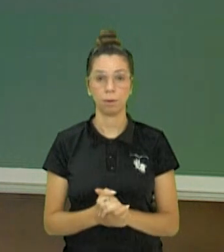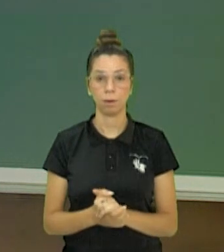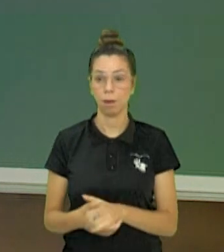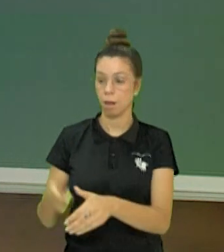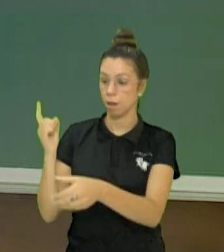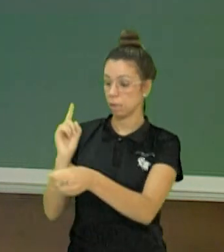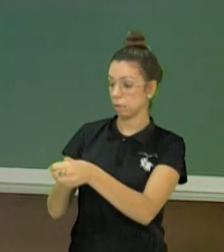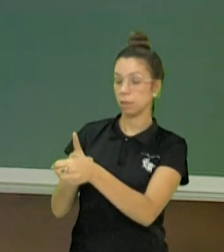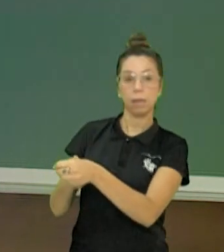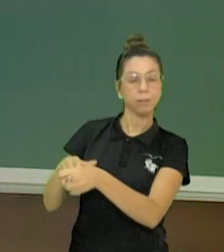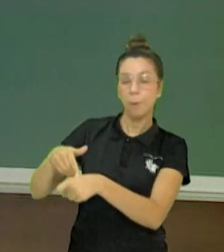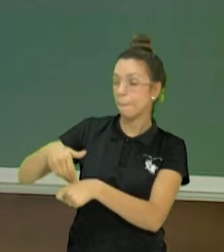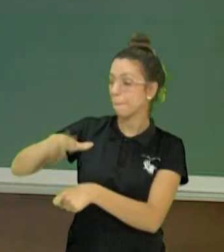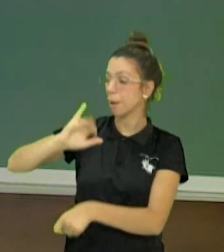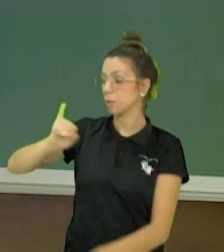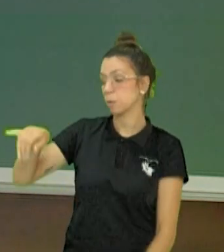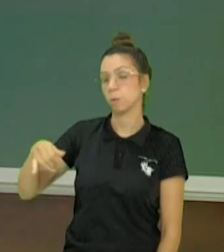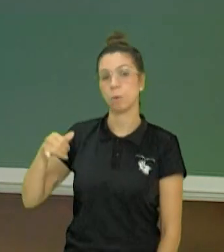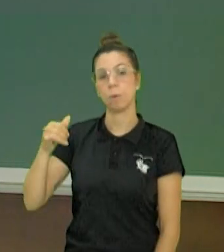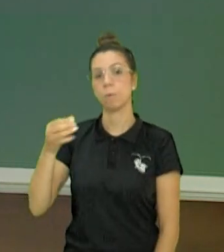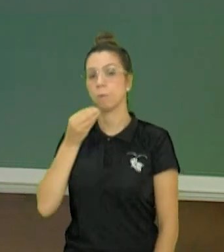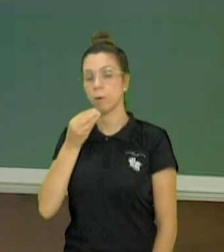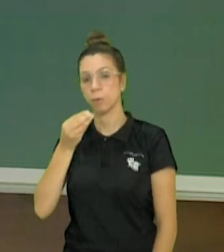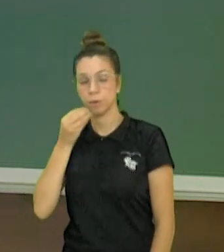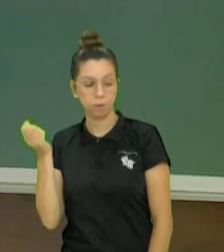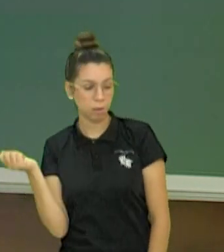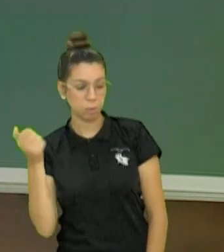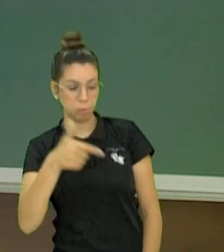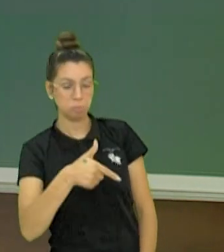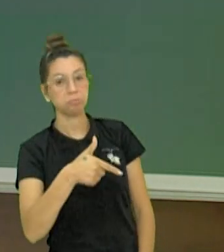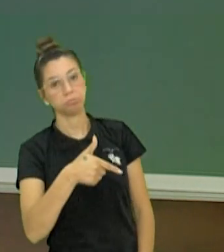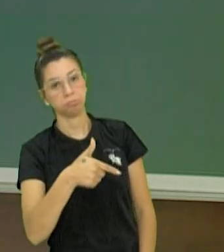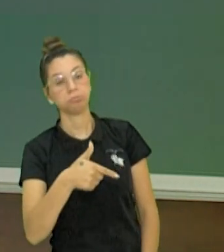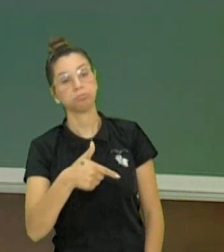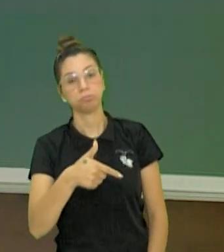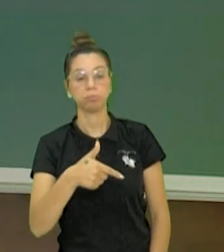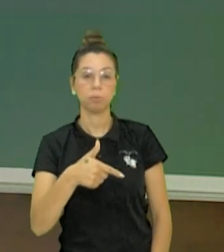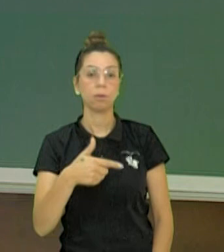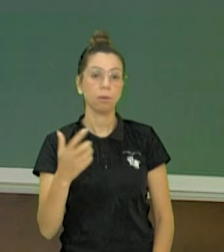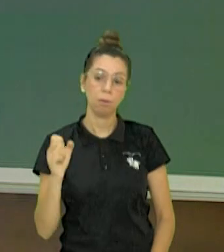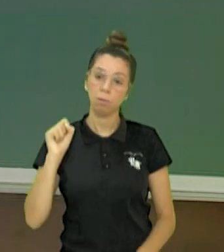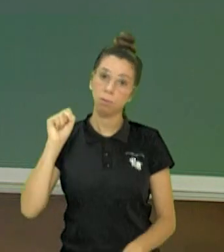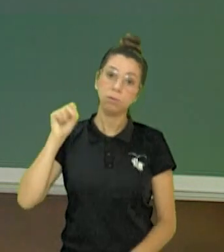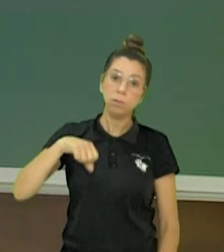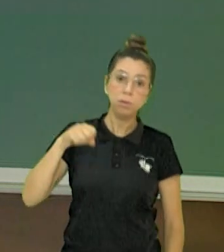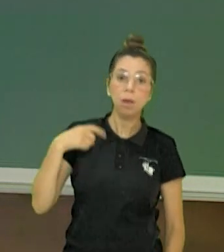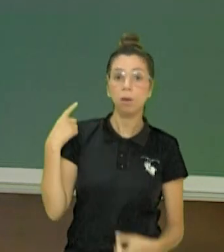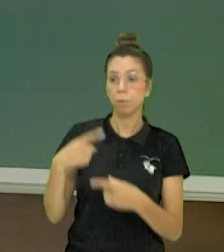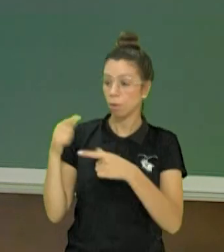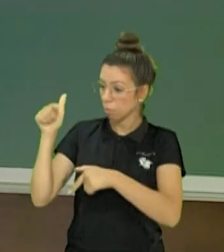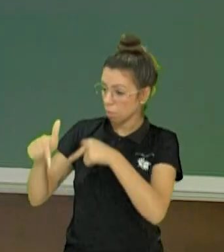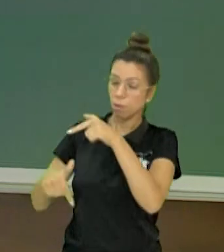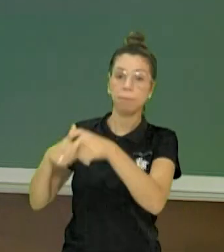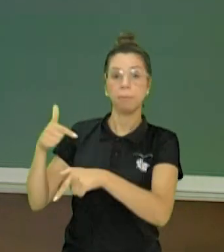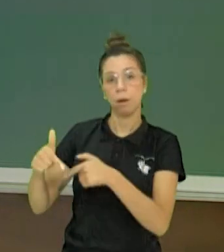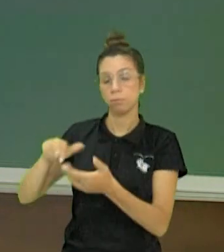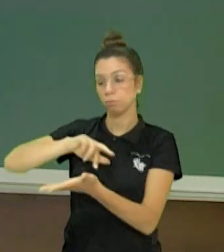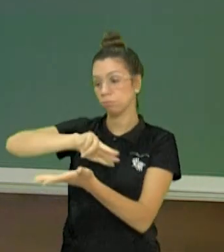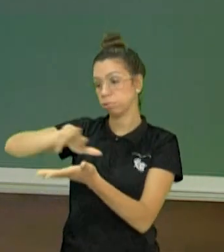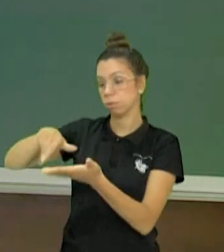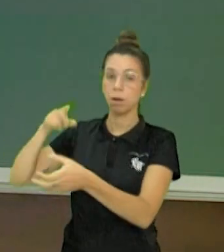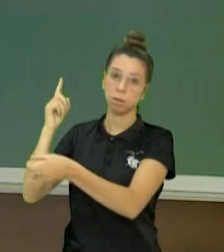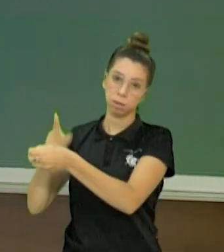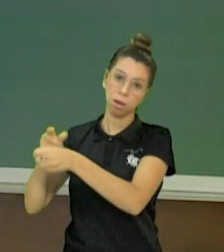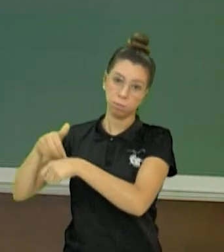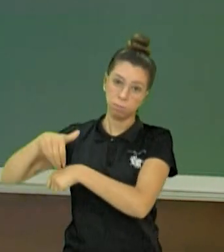tem mais oportunidades do que o campo. Sim, no que diz respeito a trabalho, entretenimento, uma série de coisas, a cidade